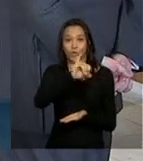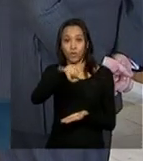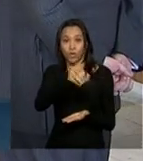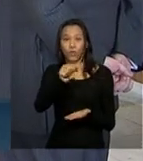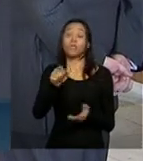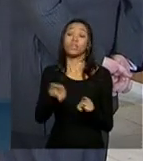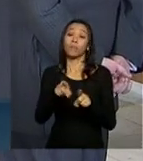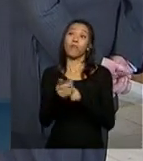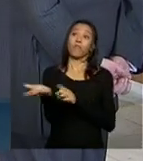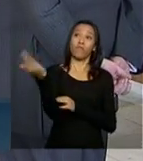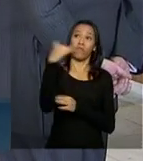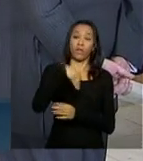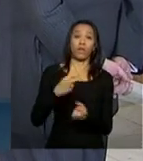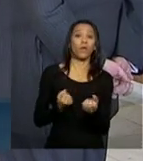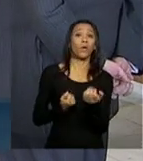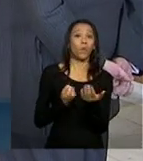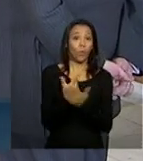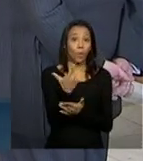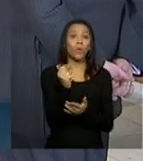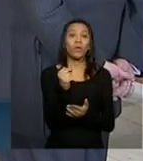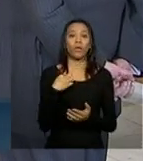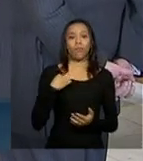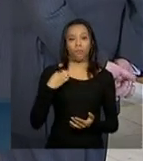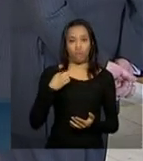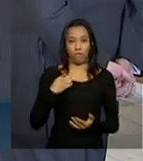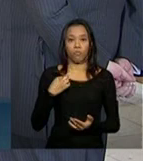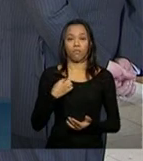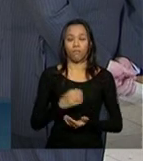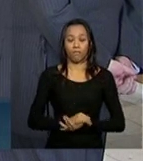maior parte, vestuários.